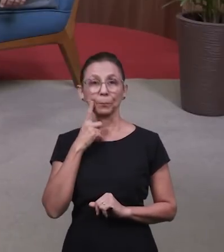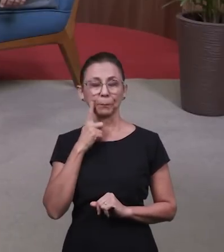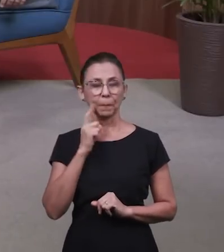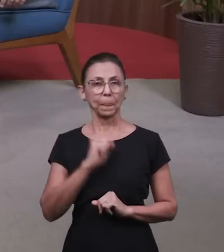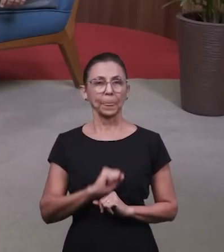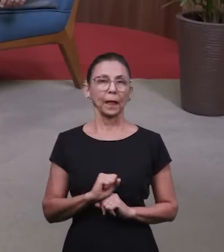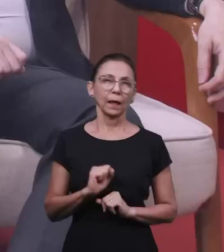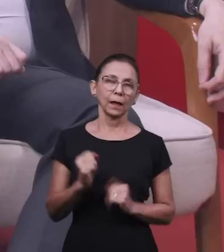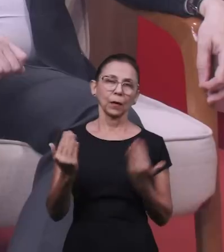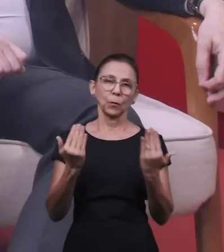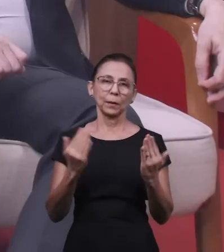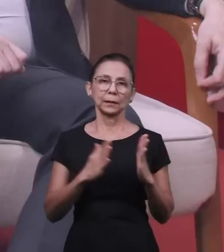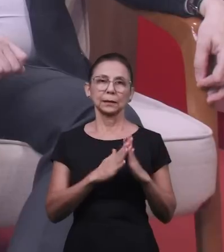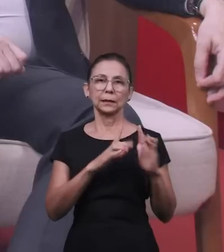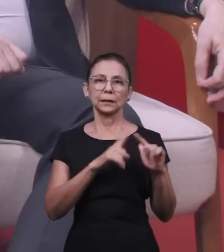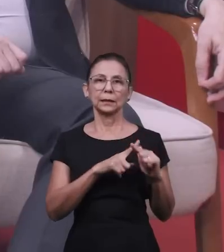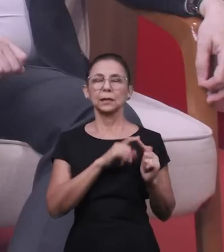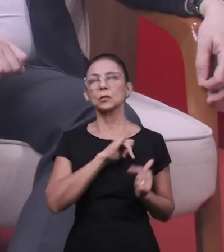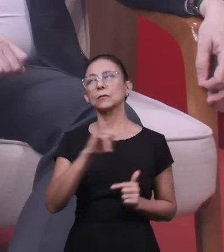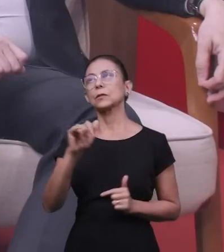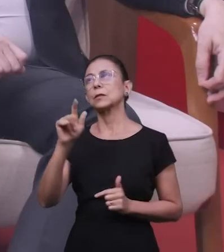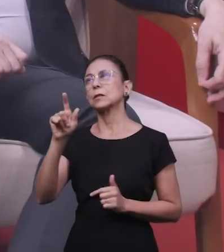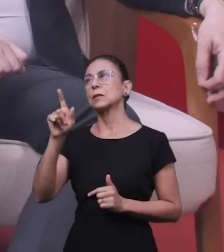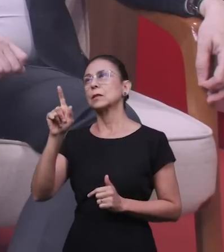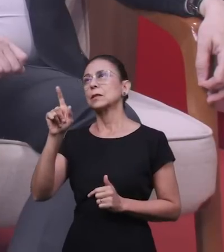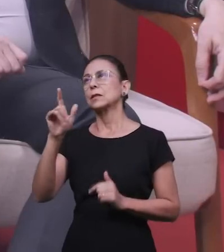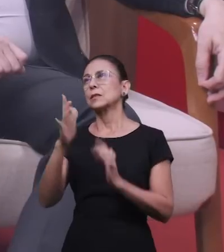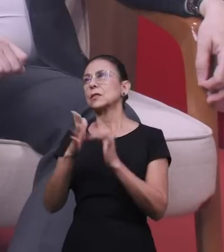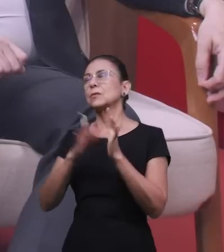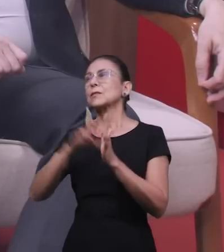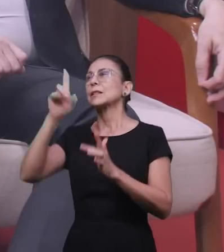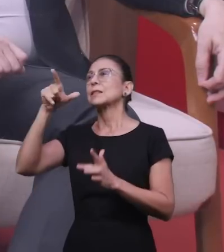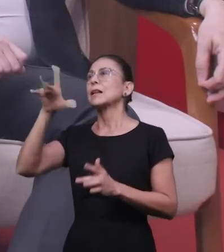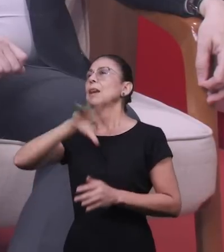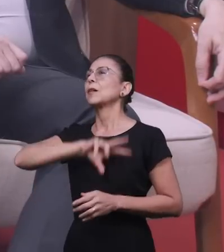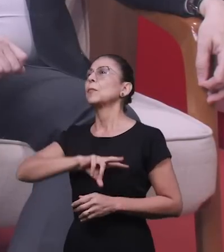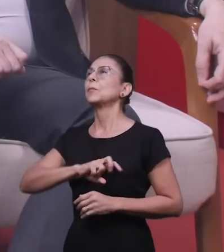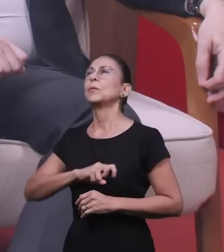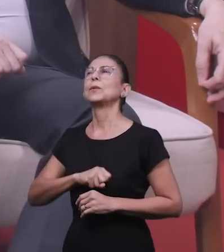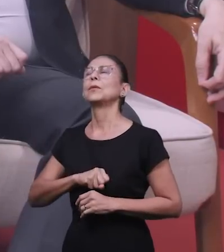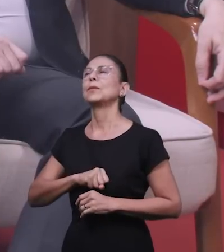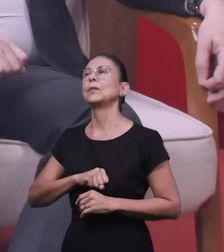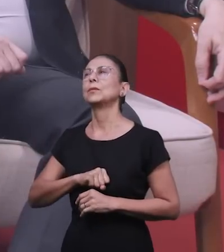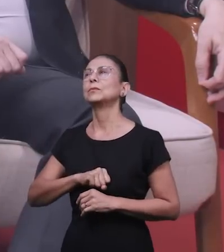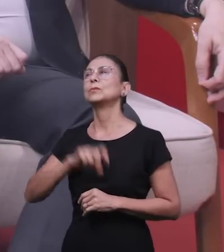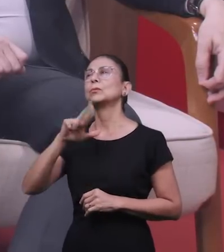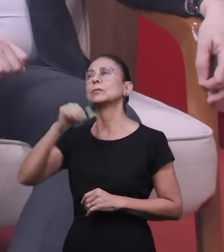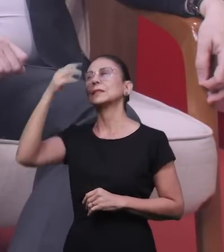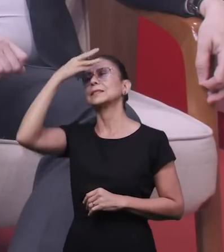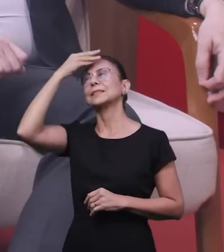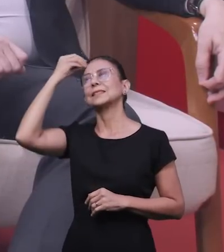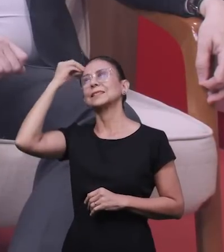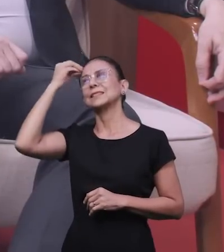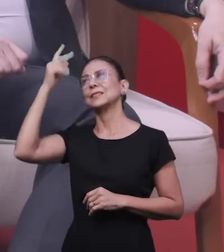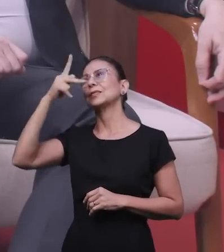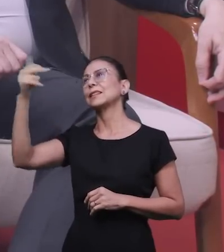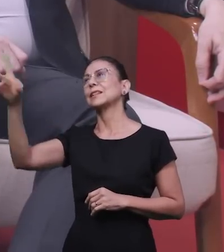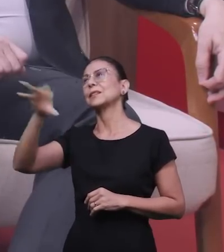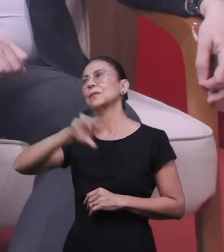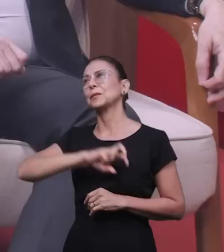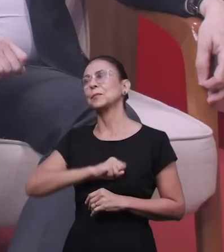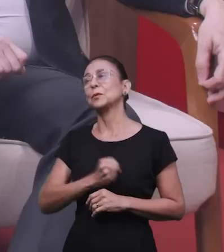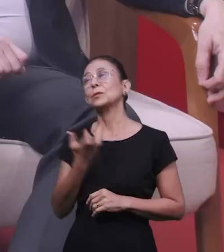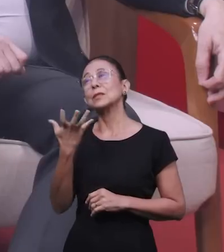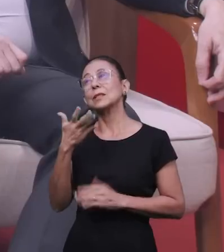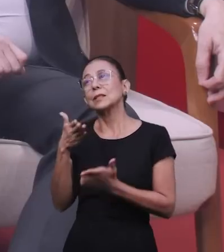olha, tu és o amor da nossa vida. Nós nunca queremos nos esquecer deste amor. E nós